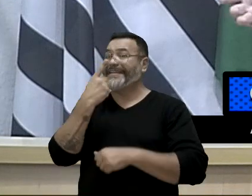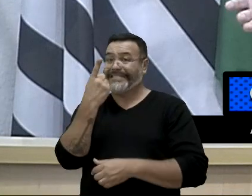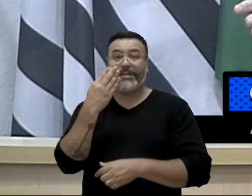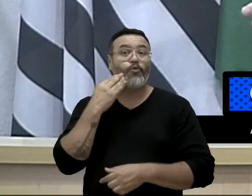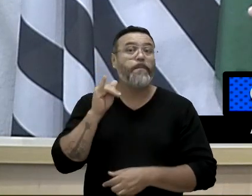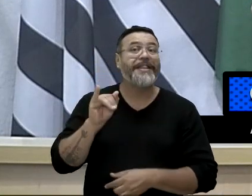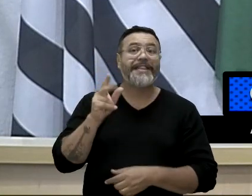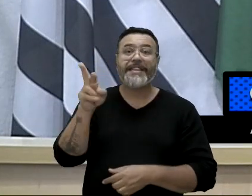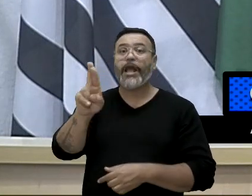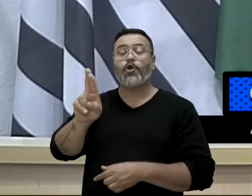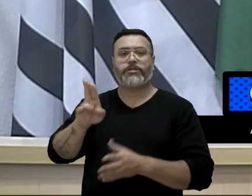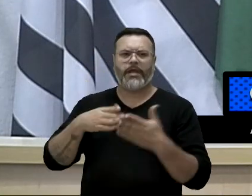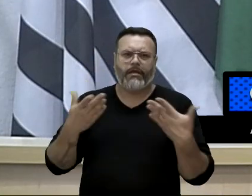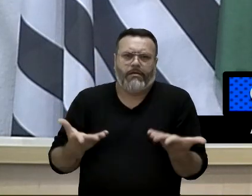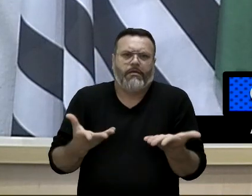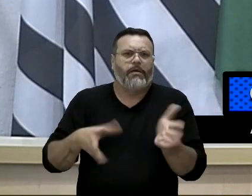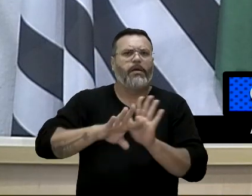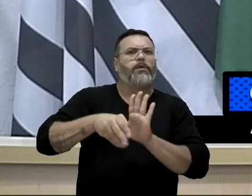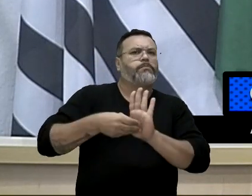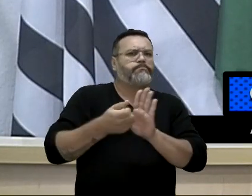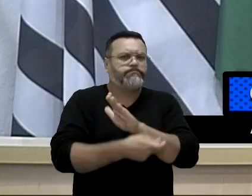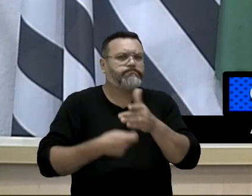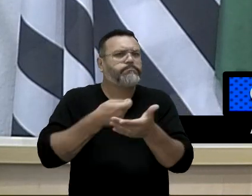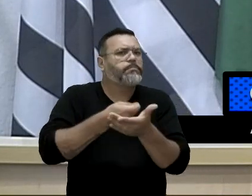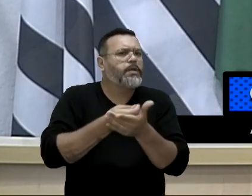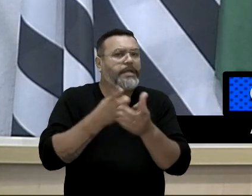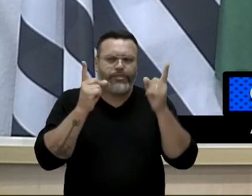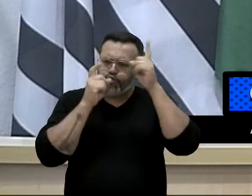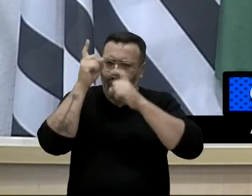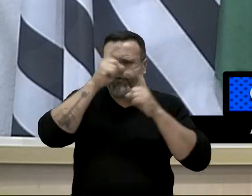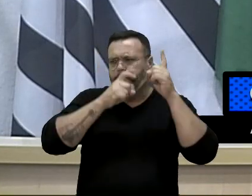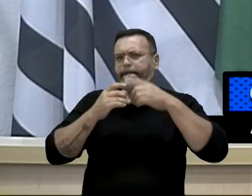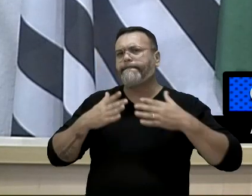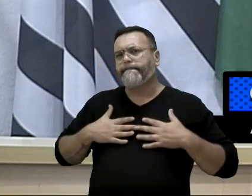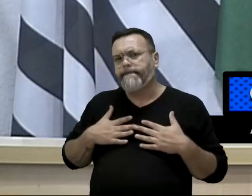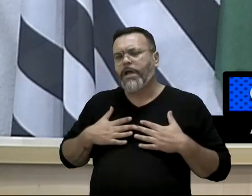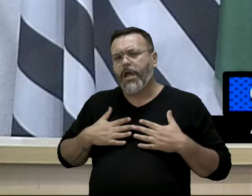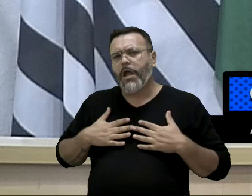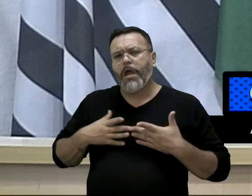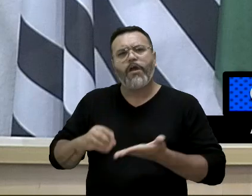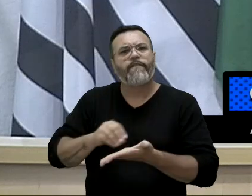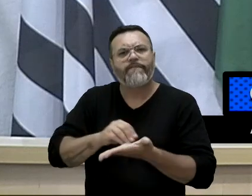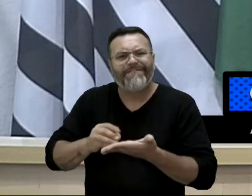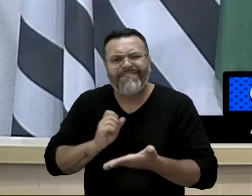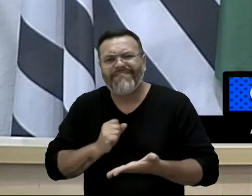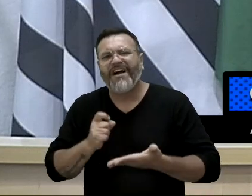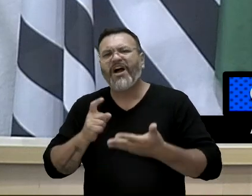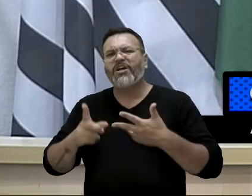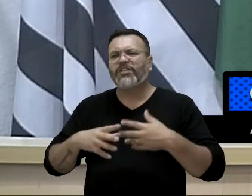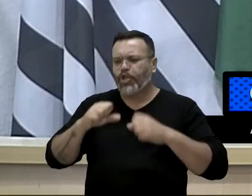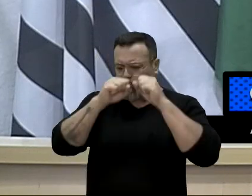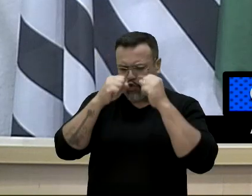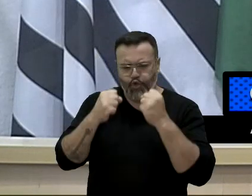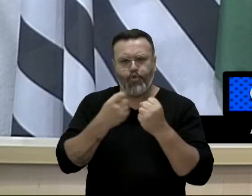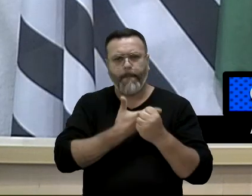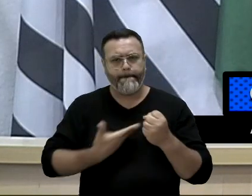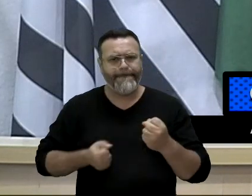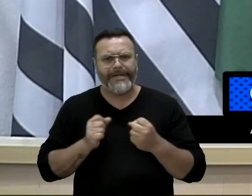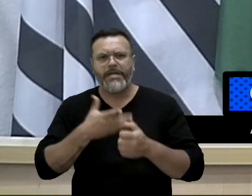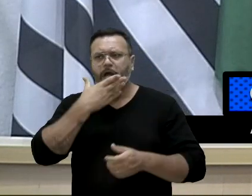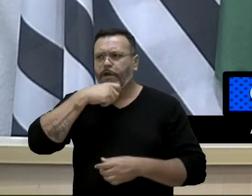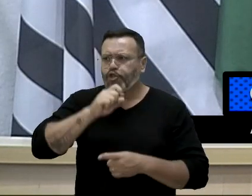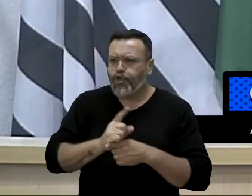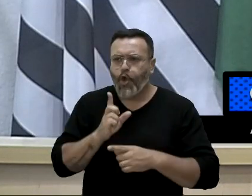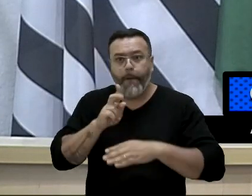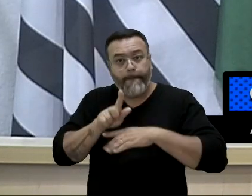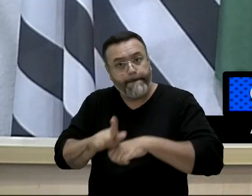que não chegam? Isso é uma coisa que me preocupa muito. Eu sinto falta do poder público, de homens que comandam a